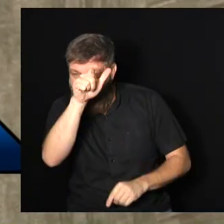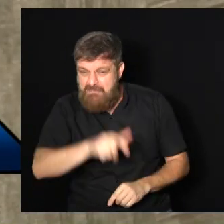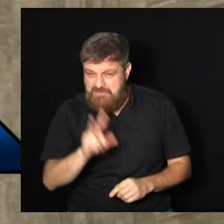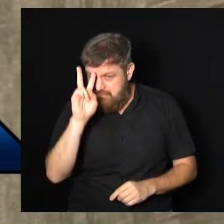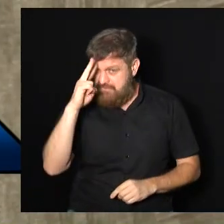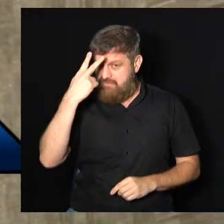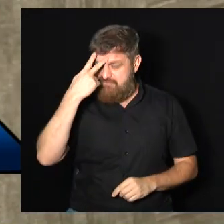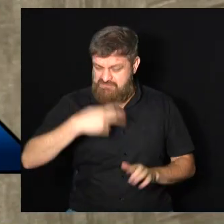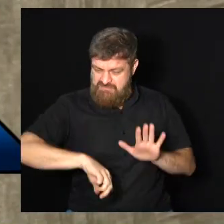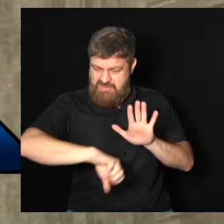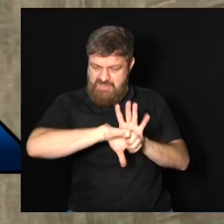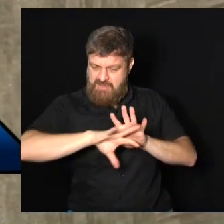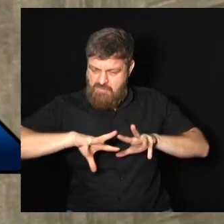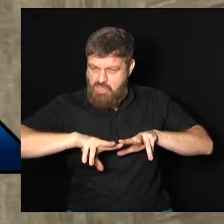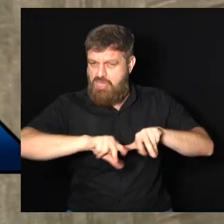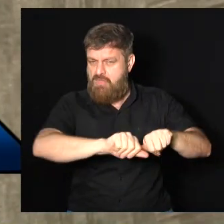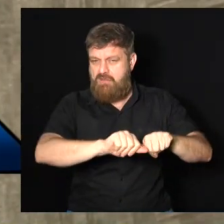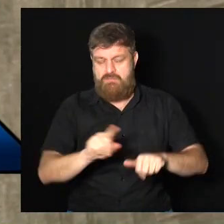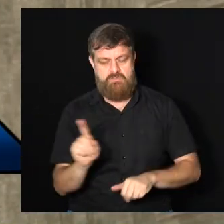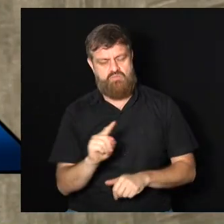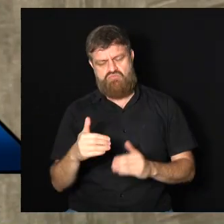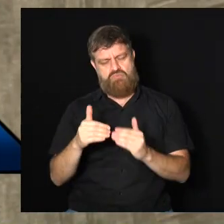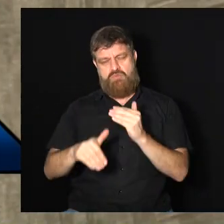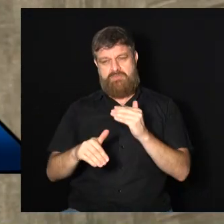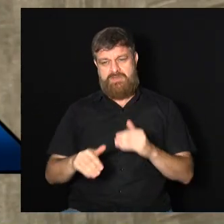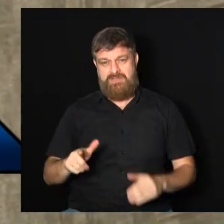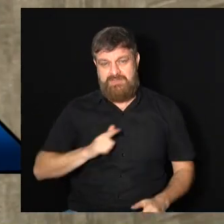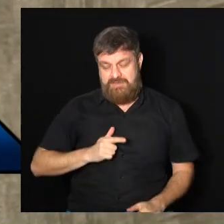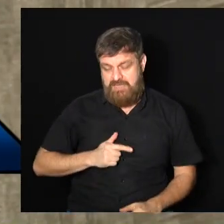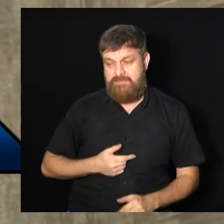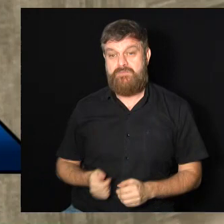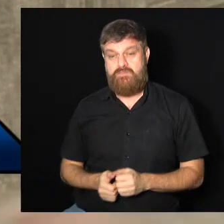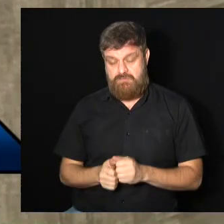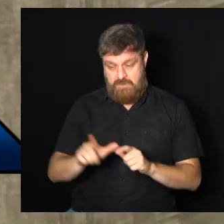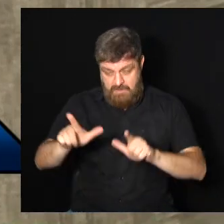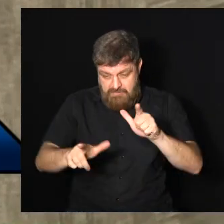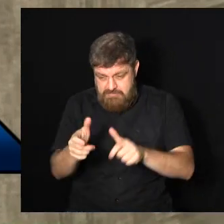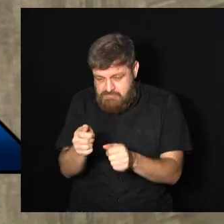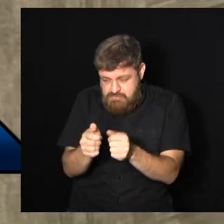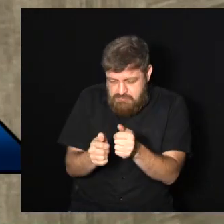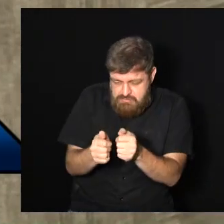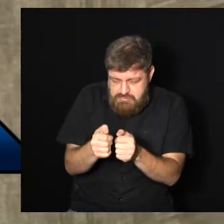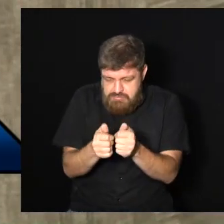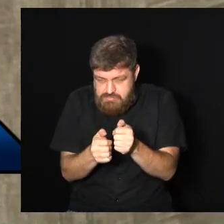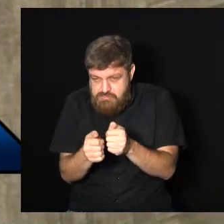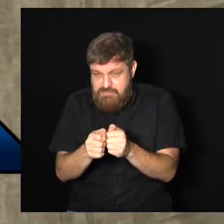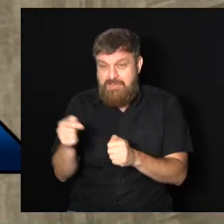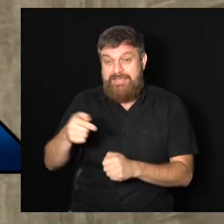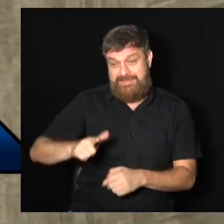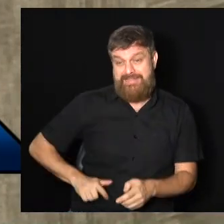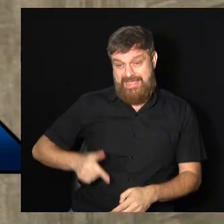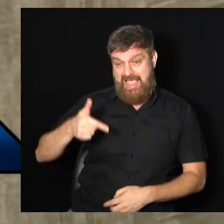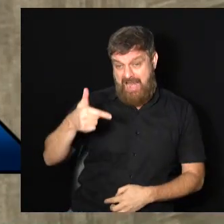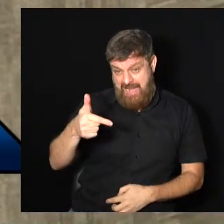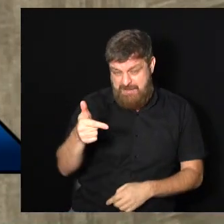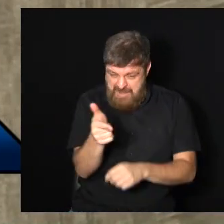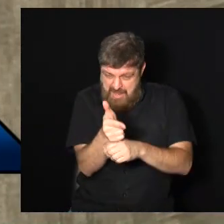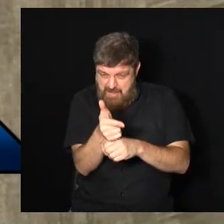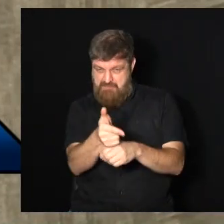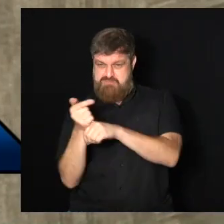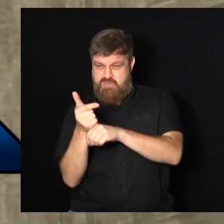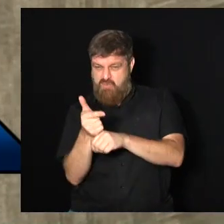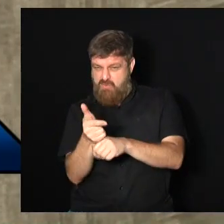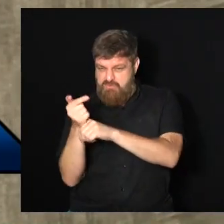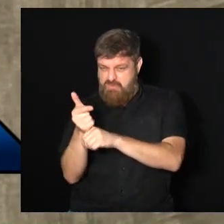ser uma pessoa criminosa. Então, porque tem jogos de armas, tem jogos de tiro,